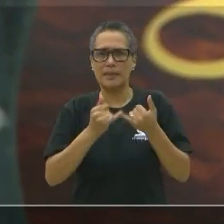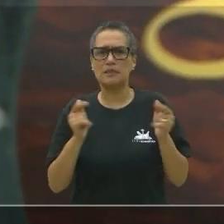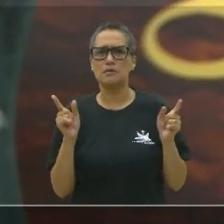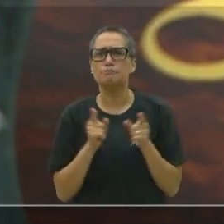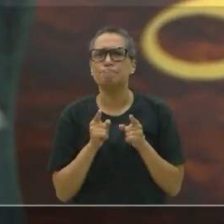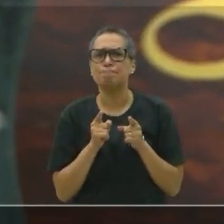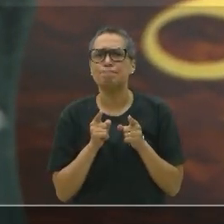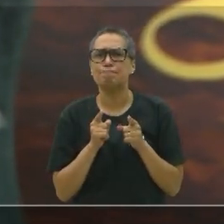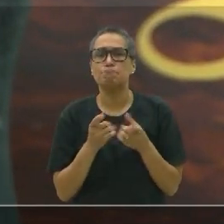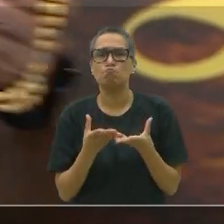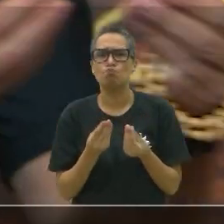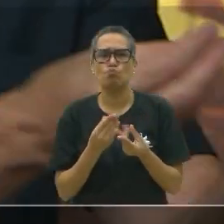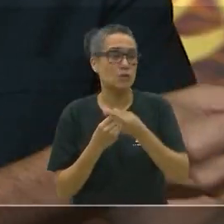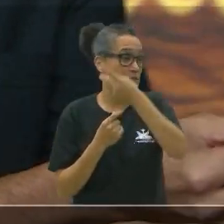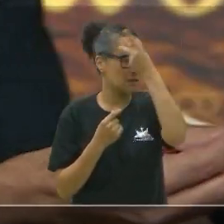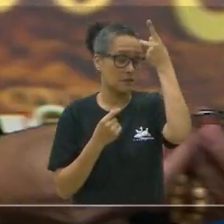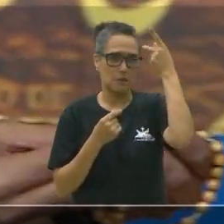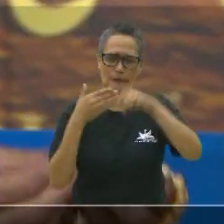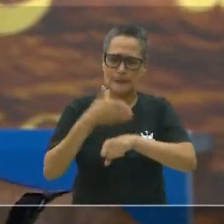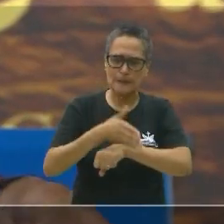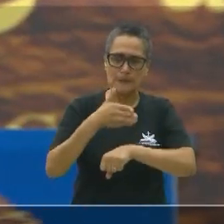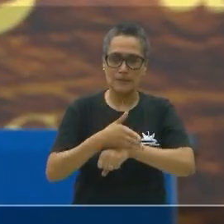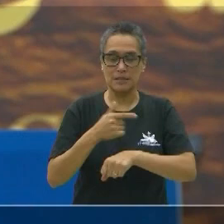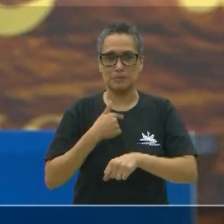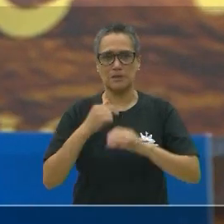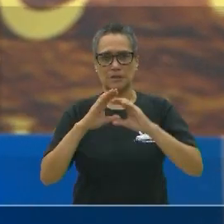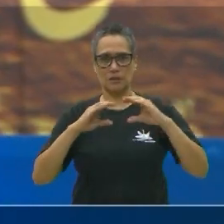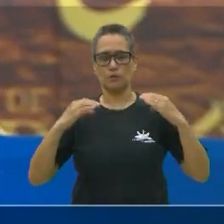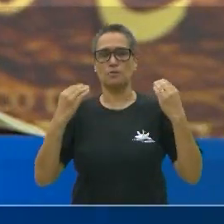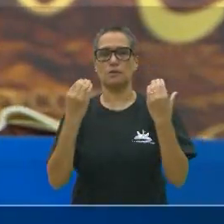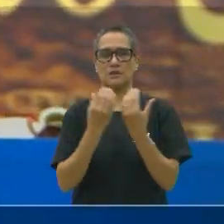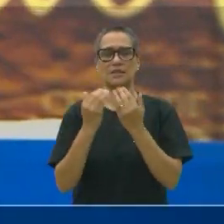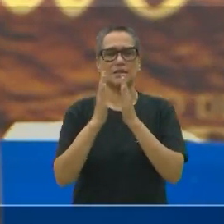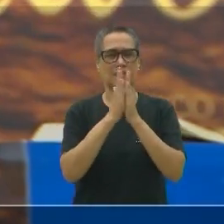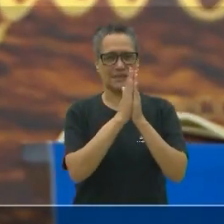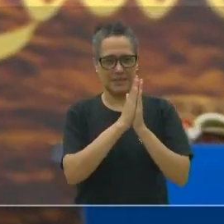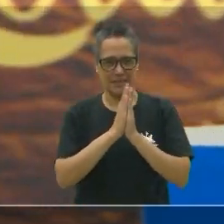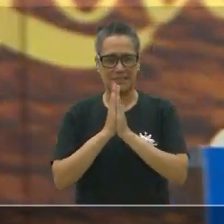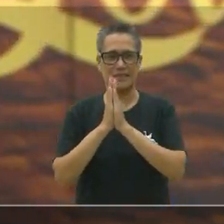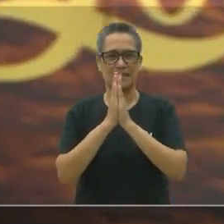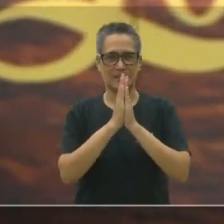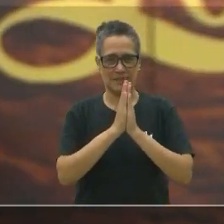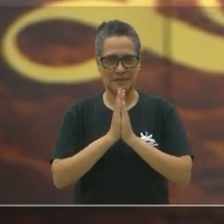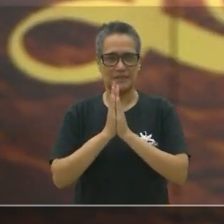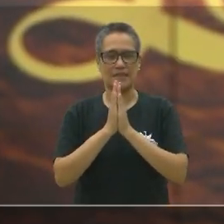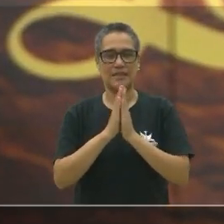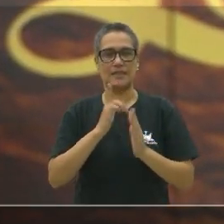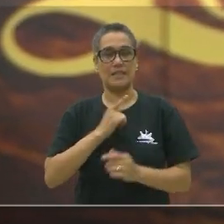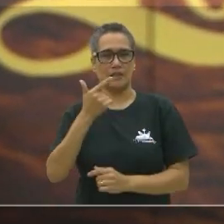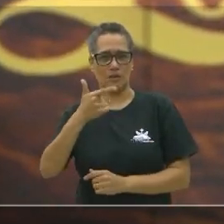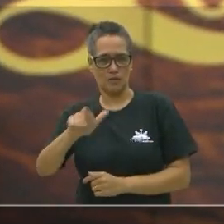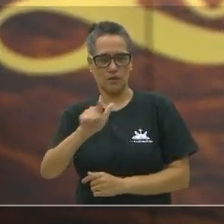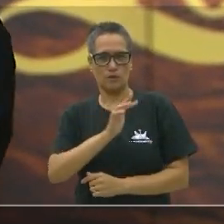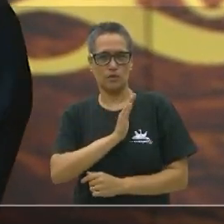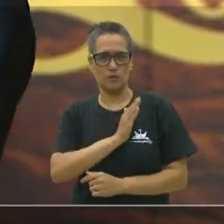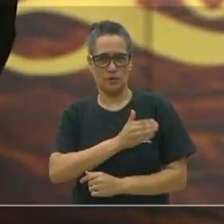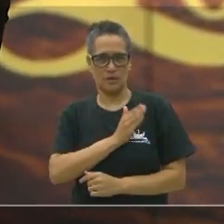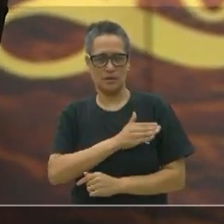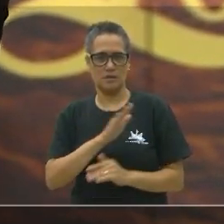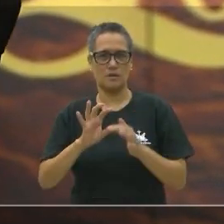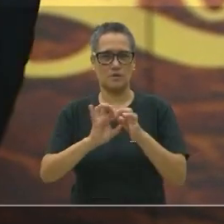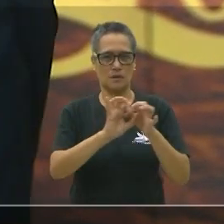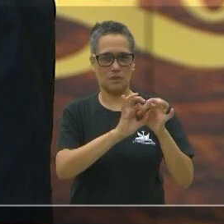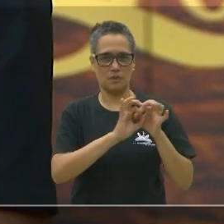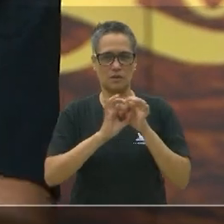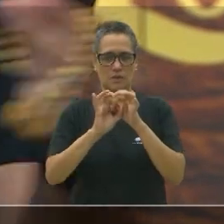pequenina, porque não só a minha comunidade queria rezar, mas muitos outros corações desejavam se unir a nós